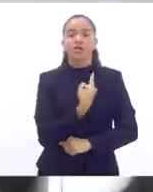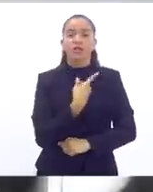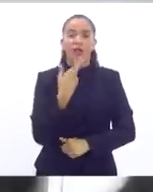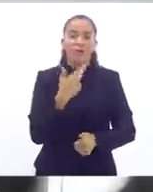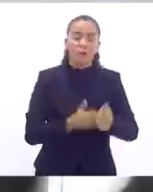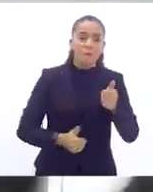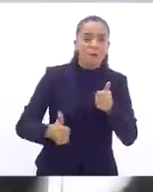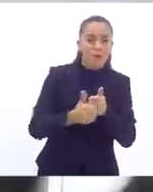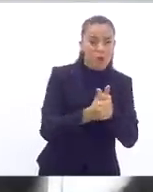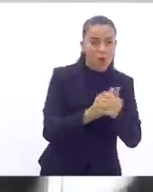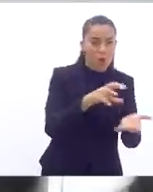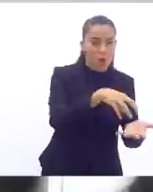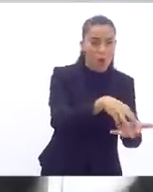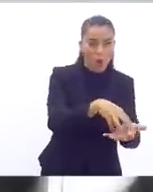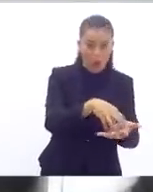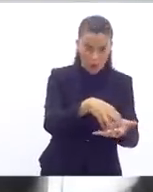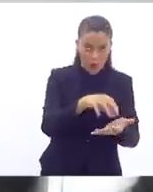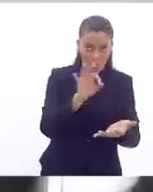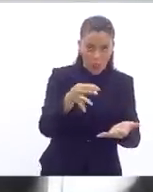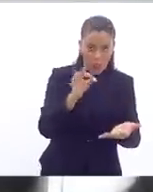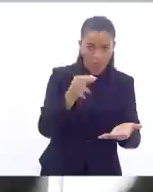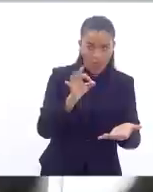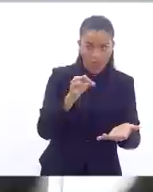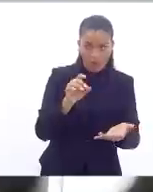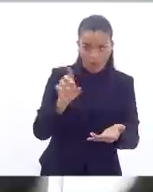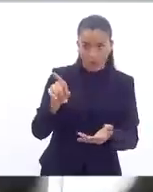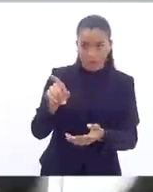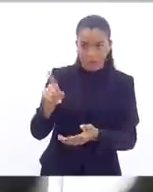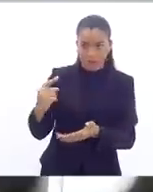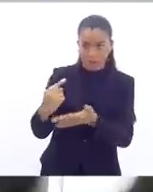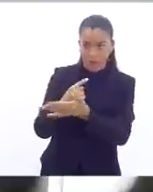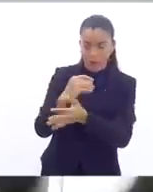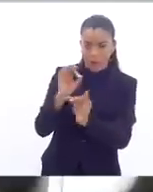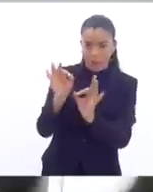uma ou outra órgão isso foi essa pergunta não foi